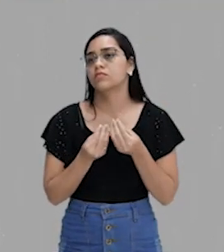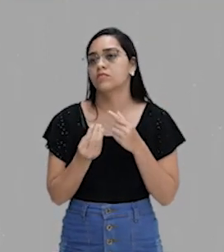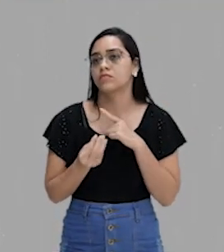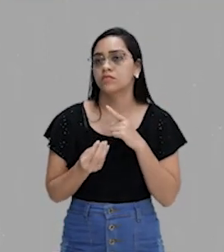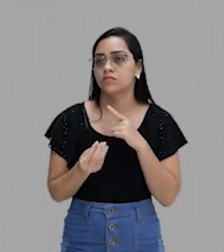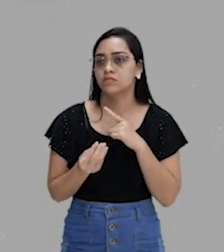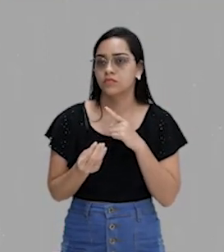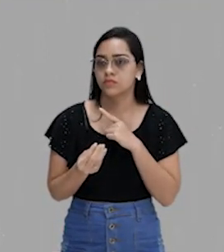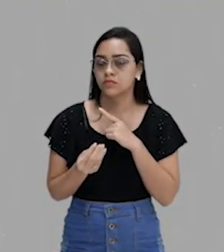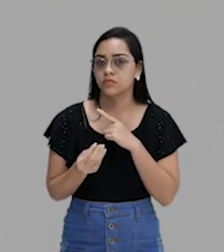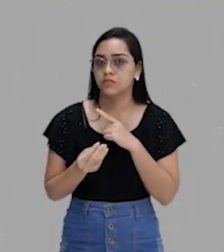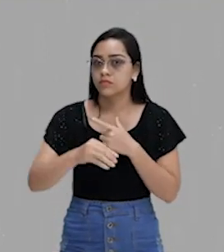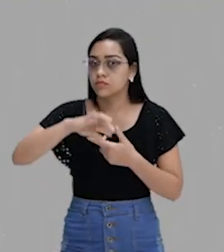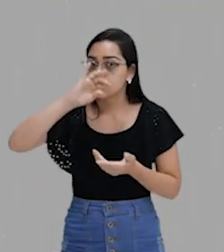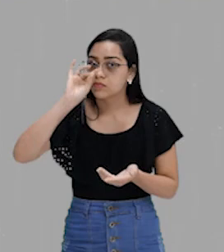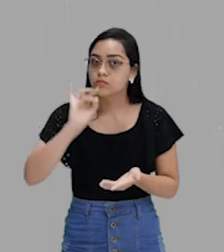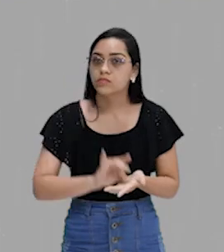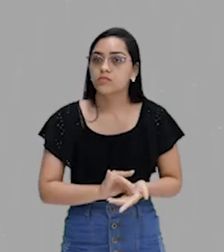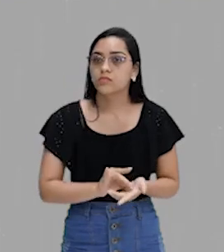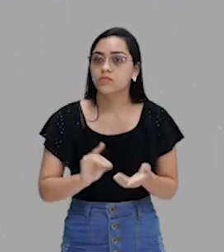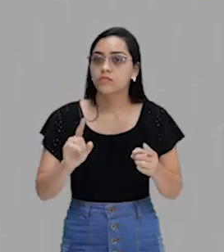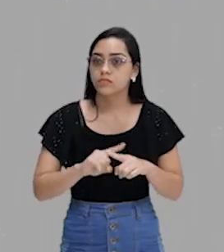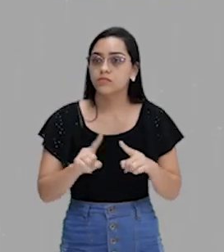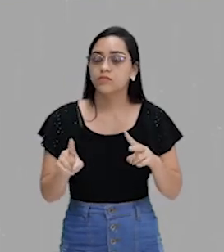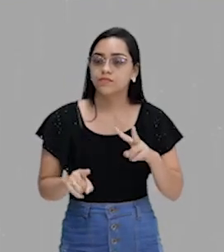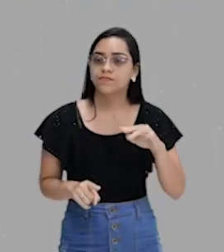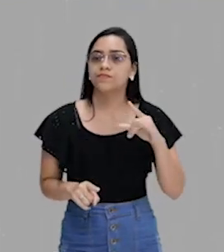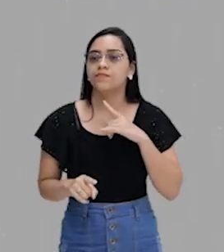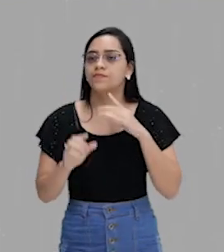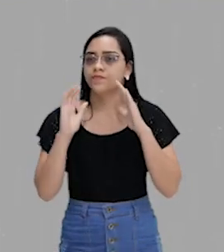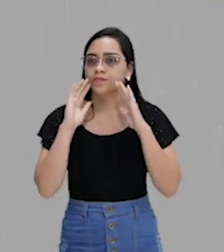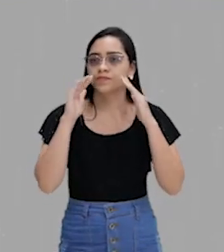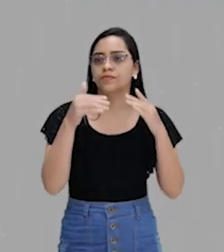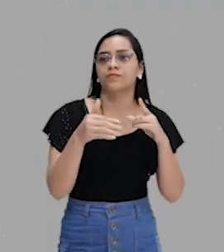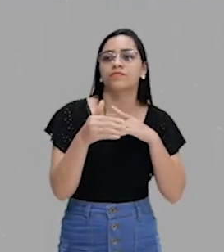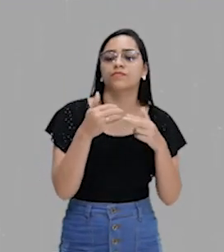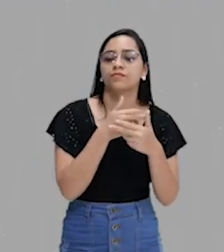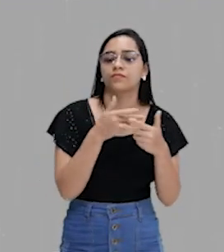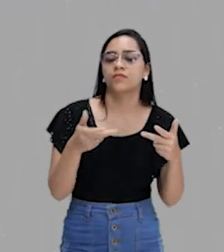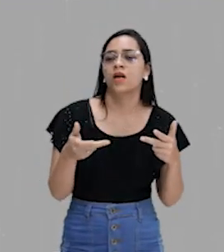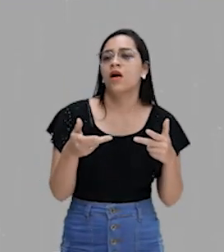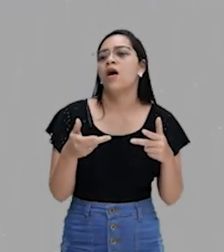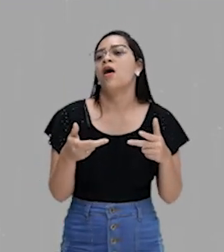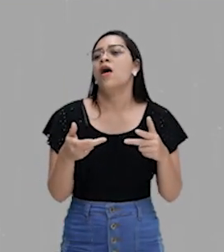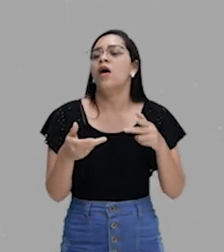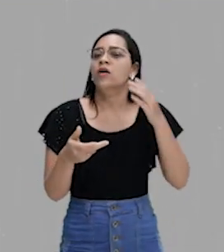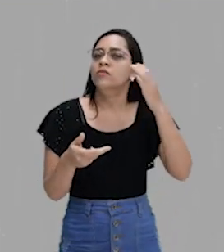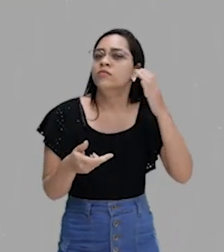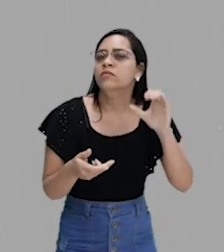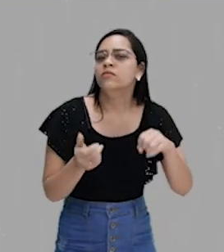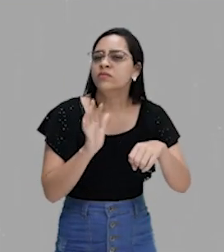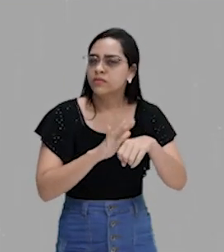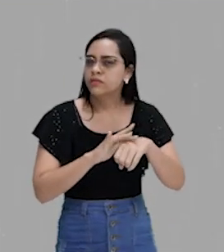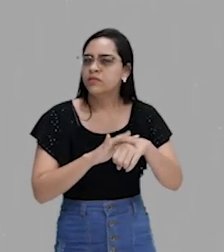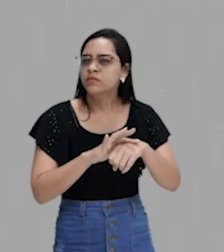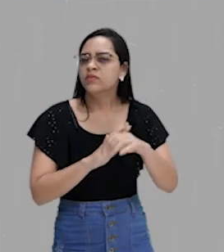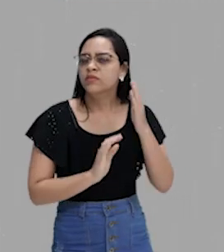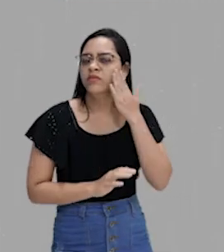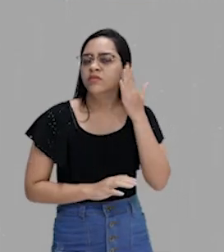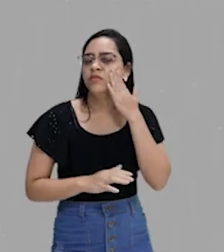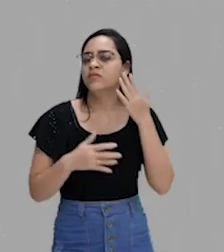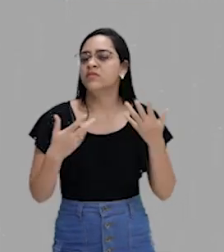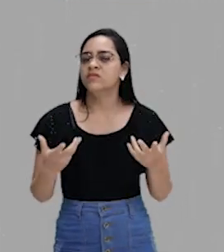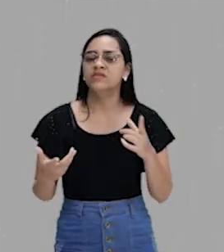uma ratificação desse realismo. Só que ele vai puxar mais para a questão das patologias, da ciência. Deu para entender?